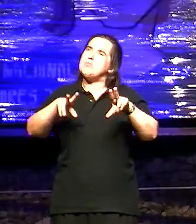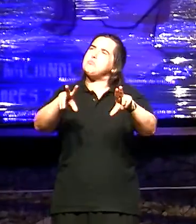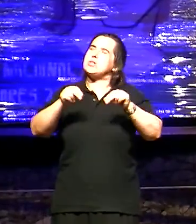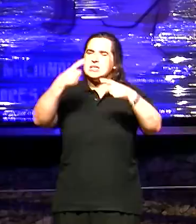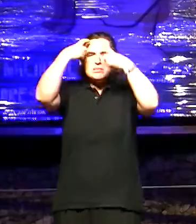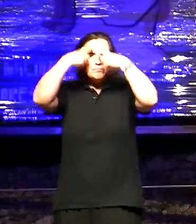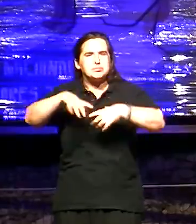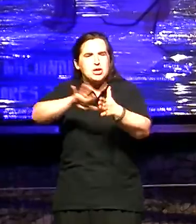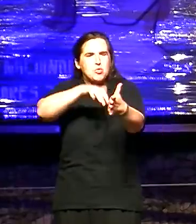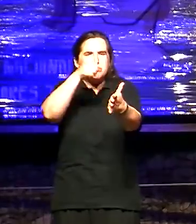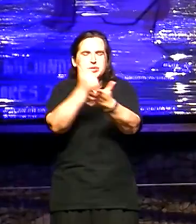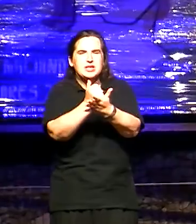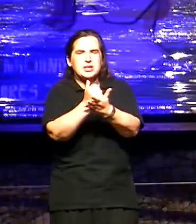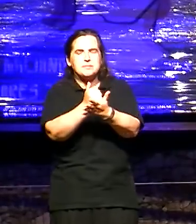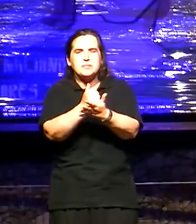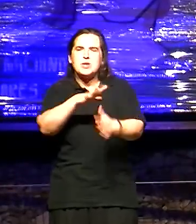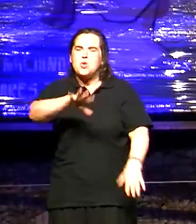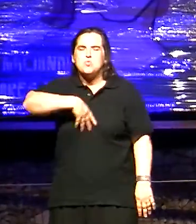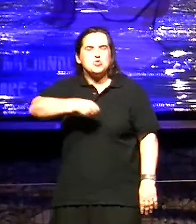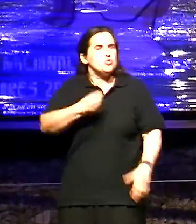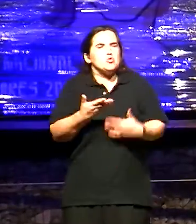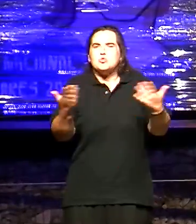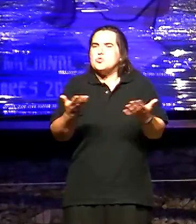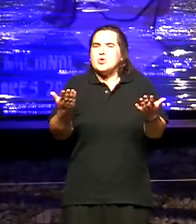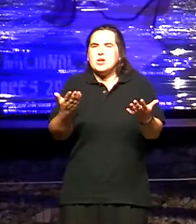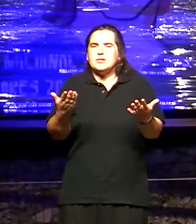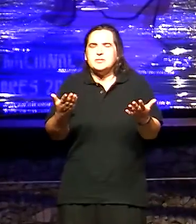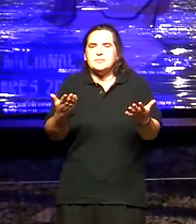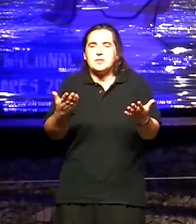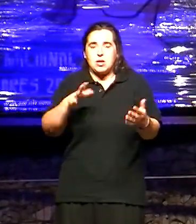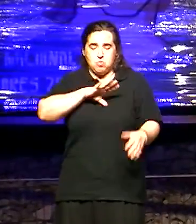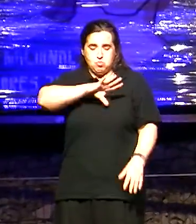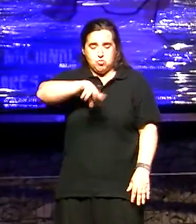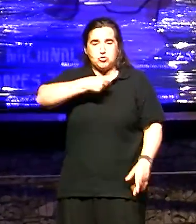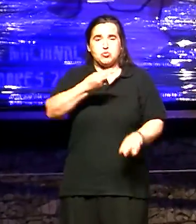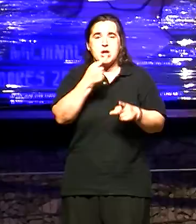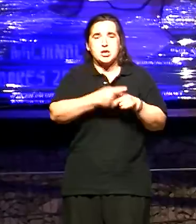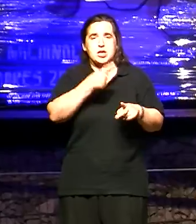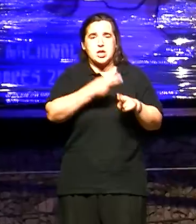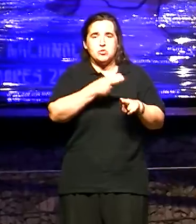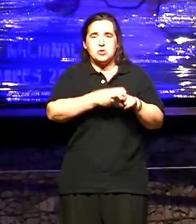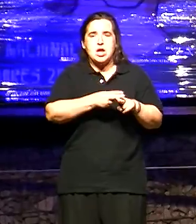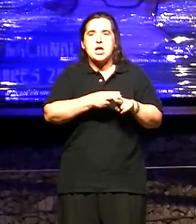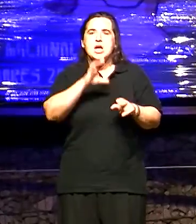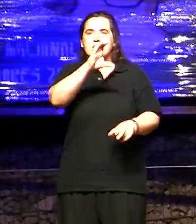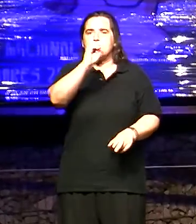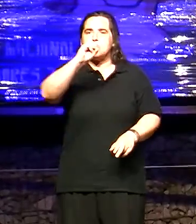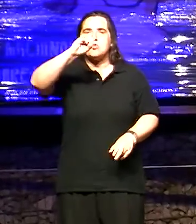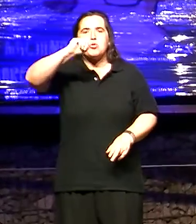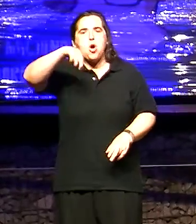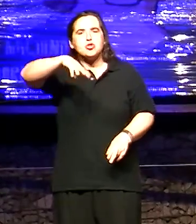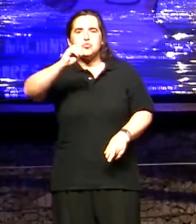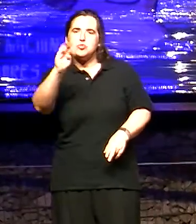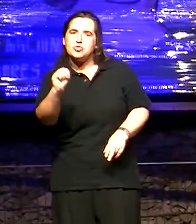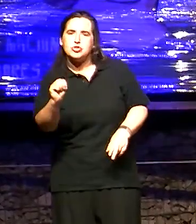não nos conformamos com o mundo o que é o mundo e a palavra mundo em grego é Cosmos significa perfeição